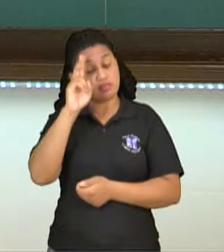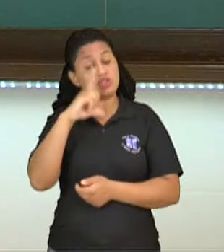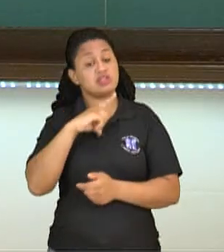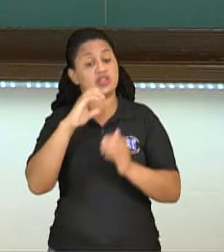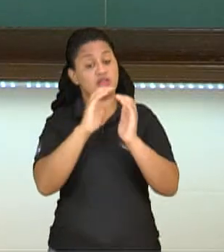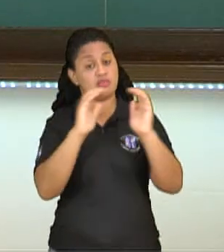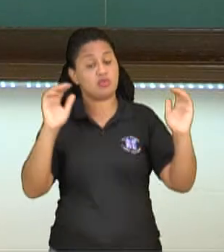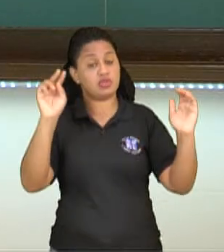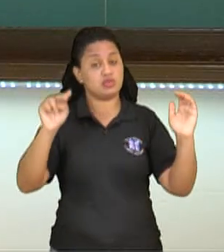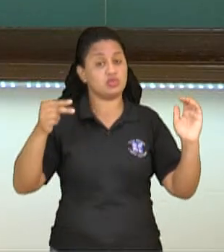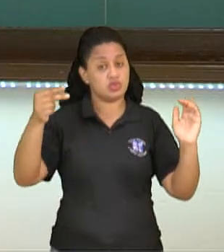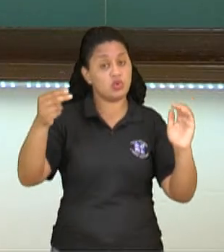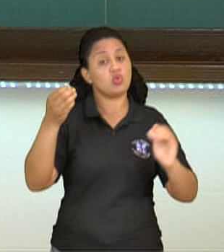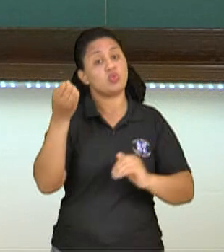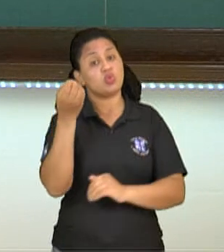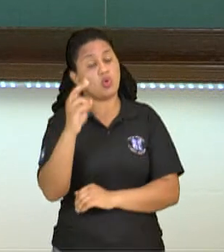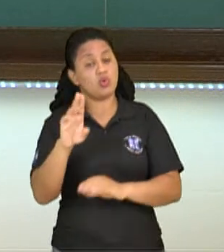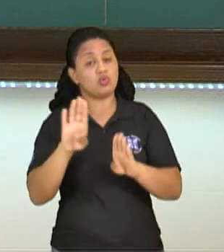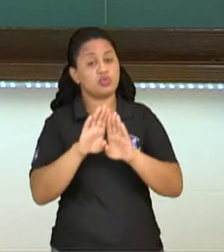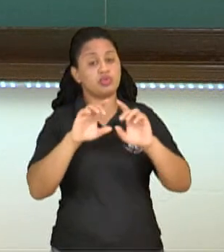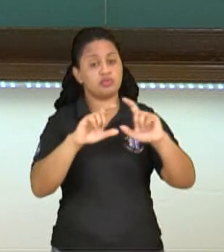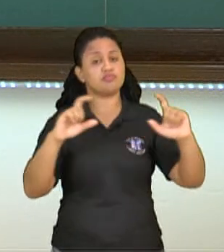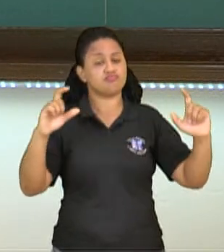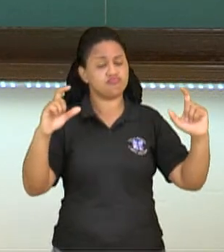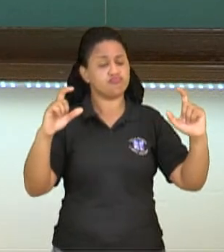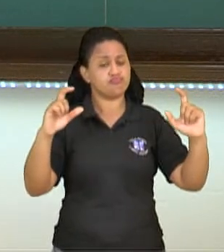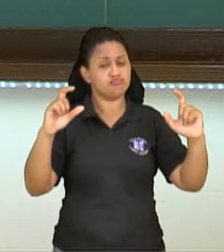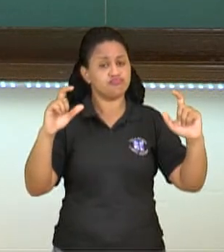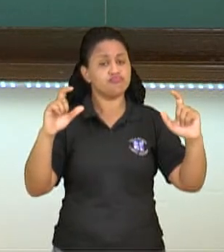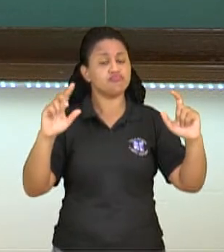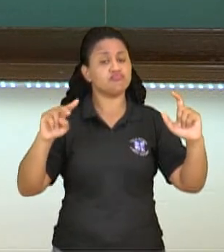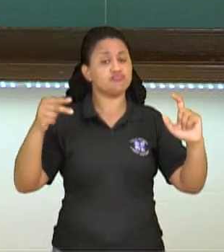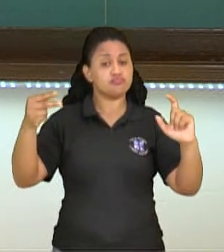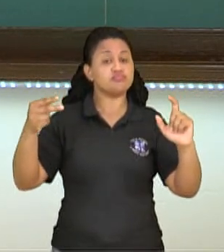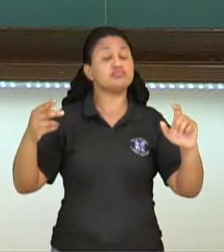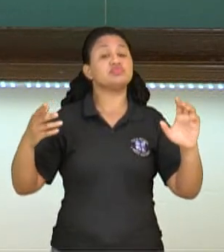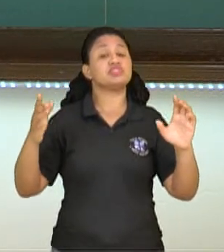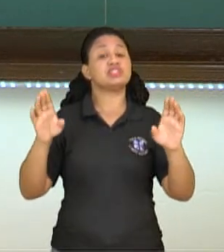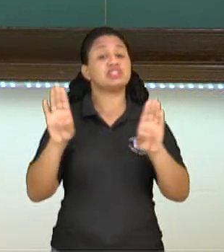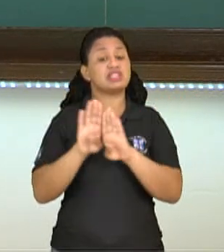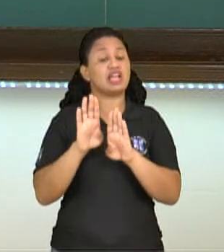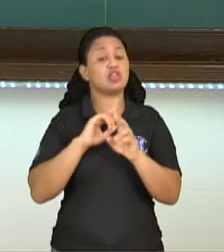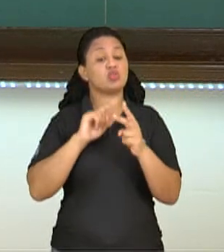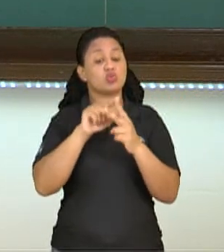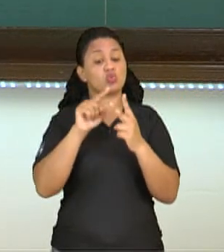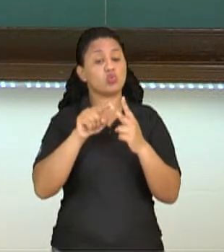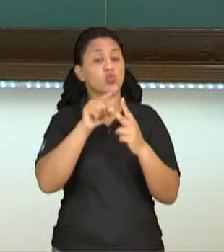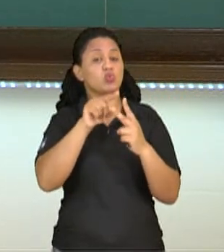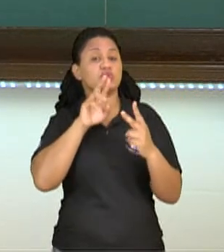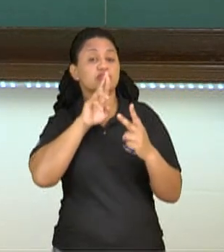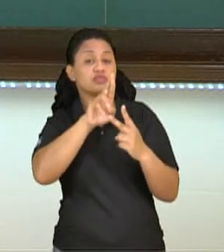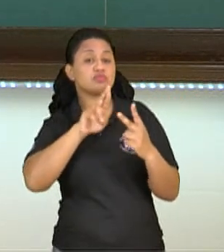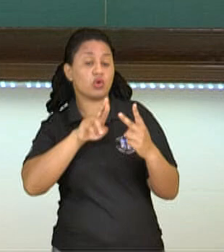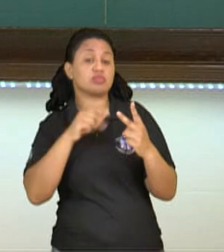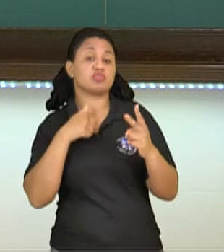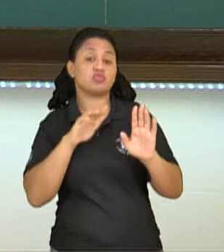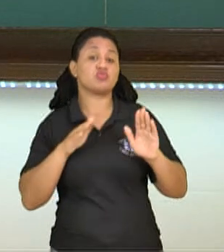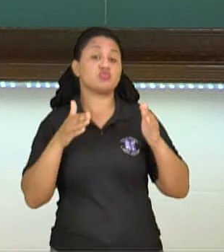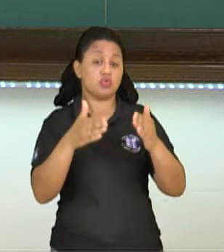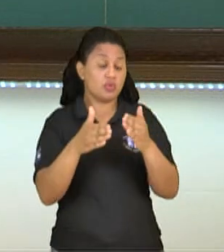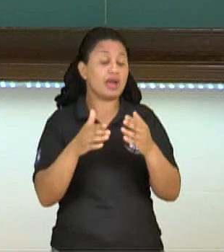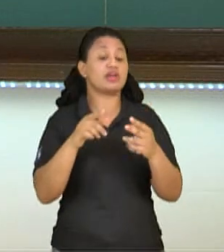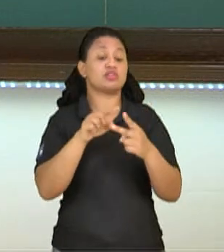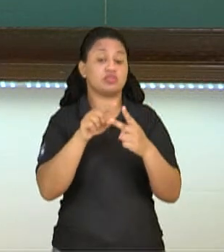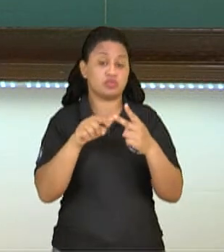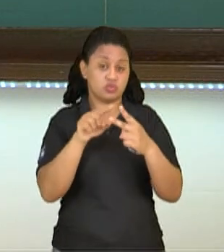do segundo grau, ou também chamada de função quadrática, nós encontramos sempre duas soluções, né? Então tem que focar ali que a gente vai